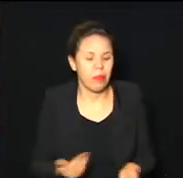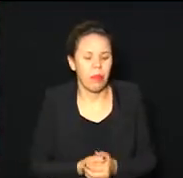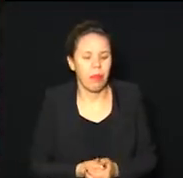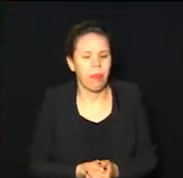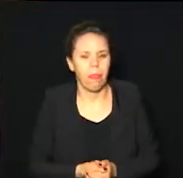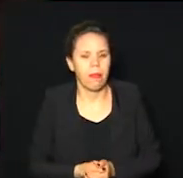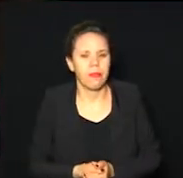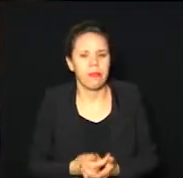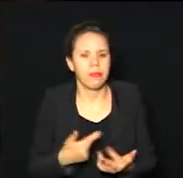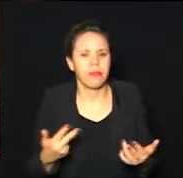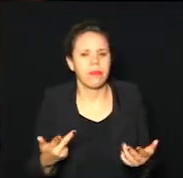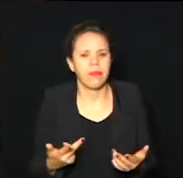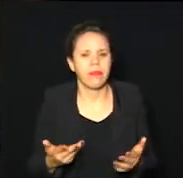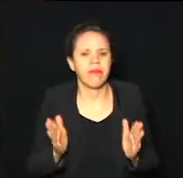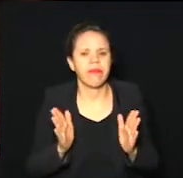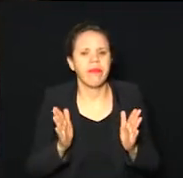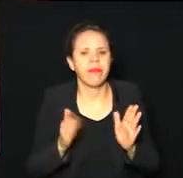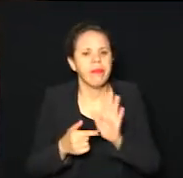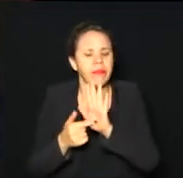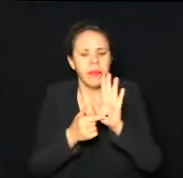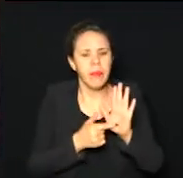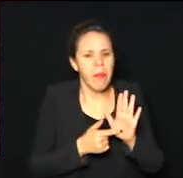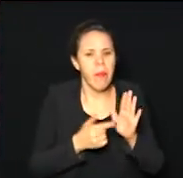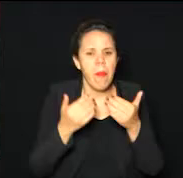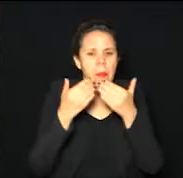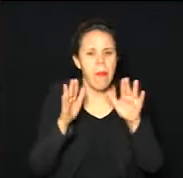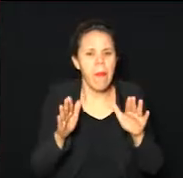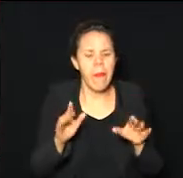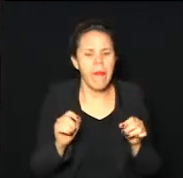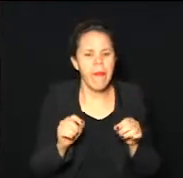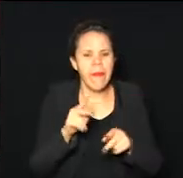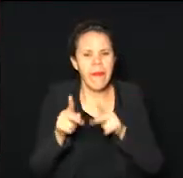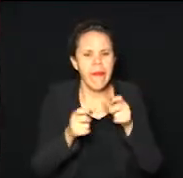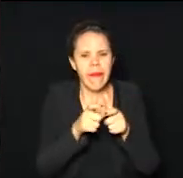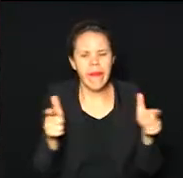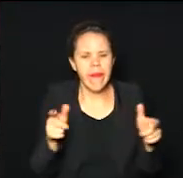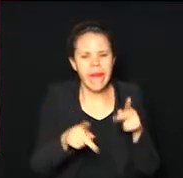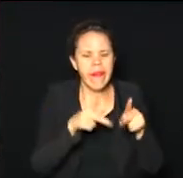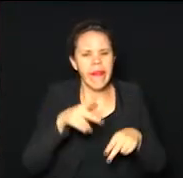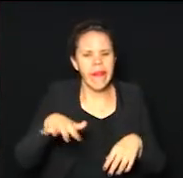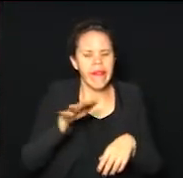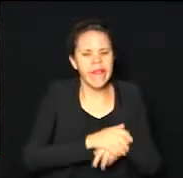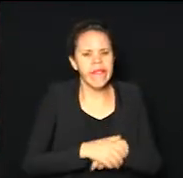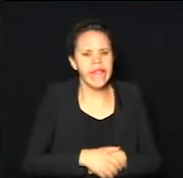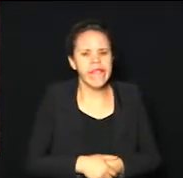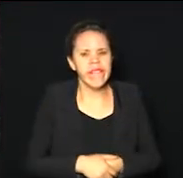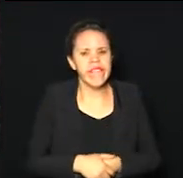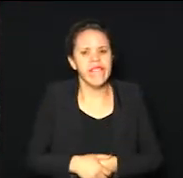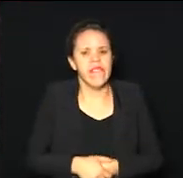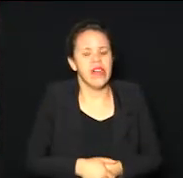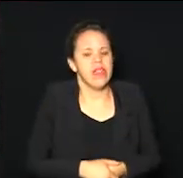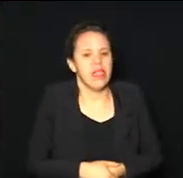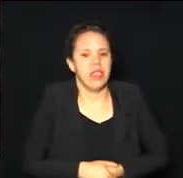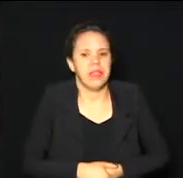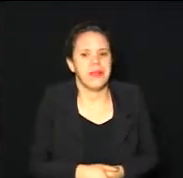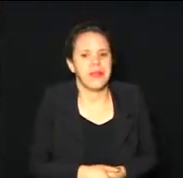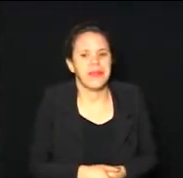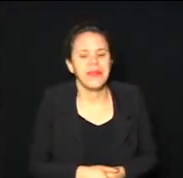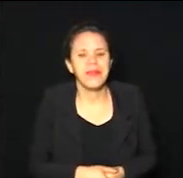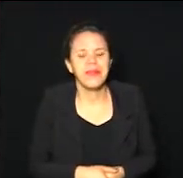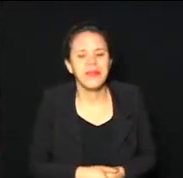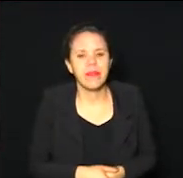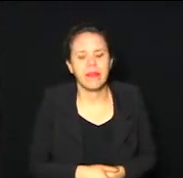Uma coisa que ficou escancarada, e isso parte da população, menos aqueles, alguns